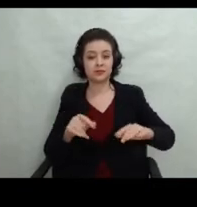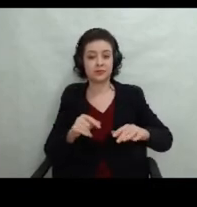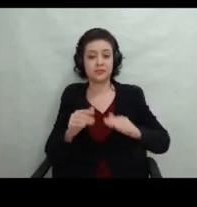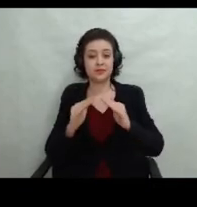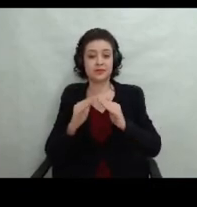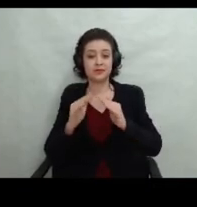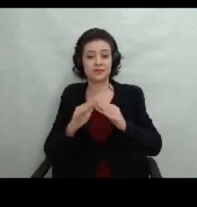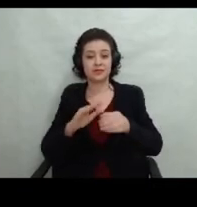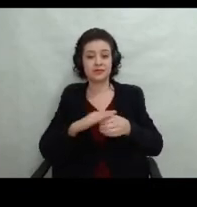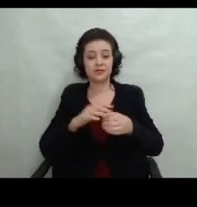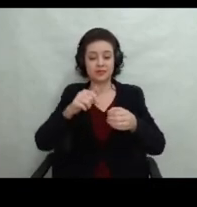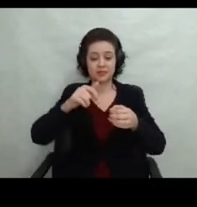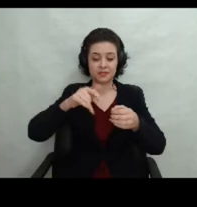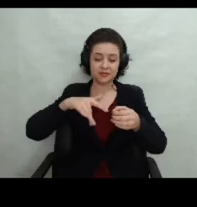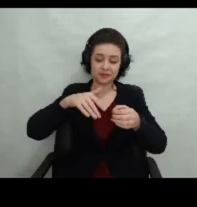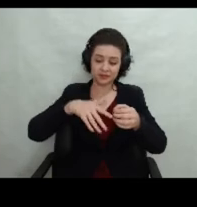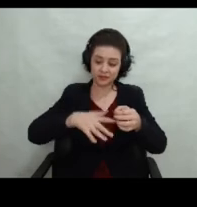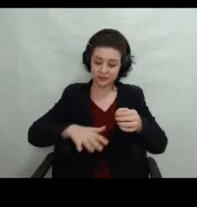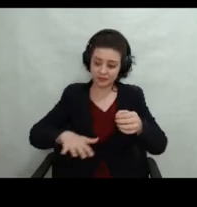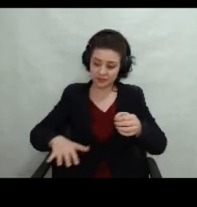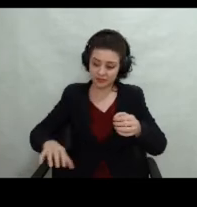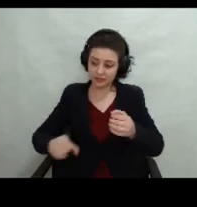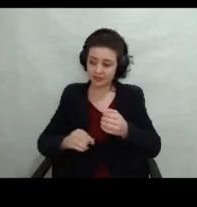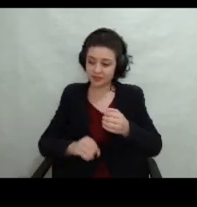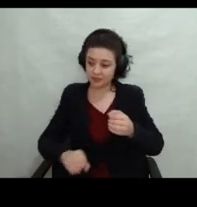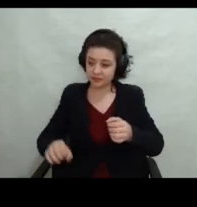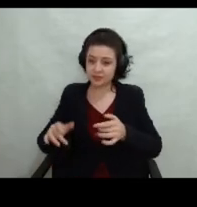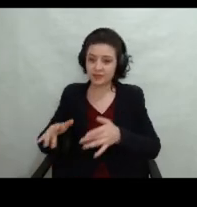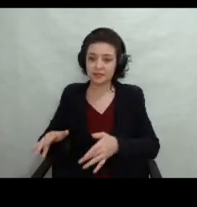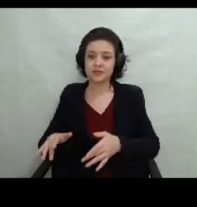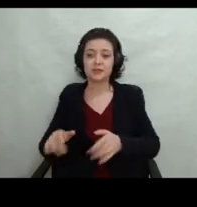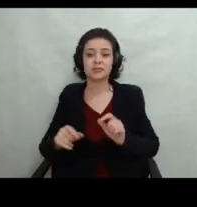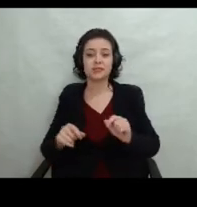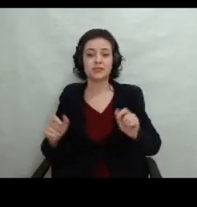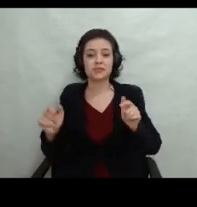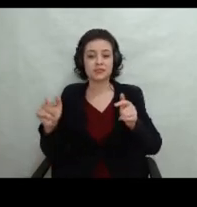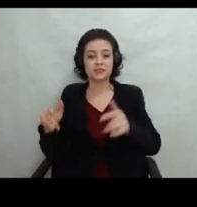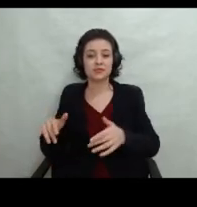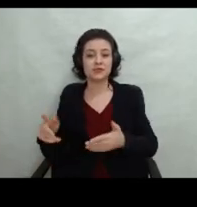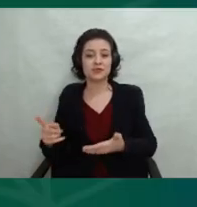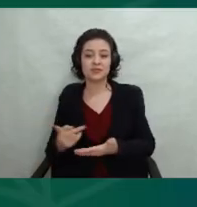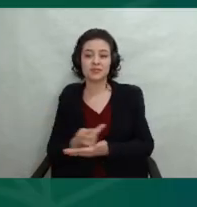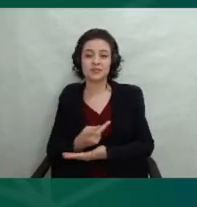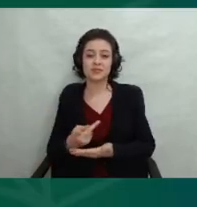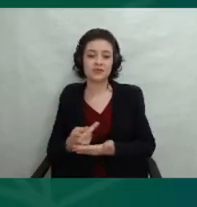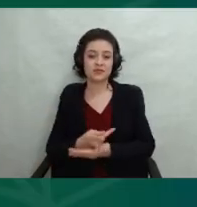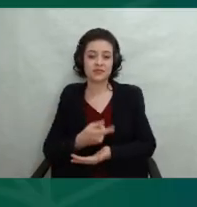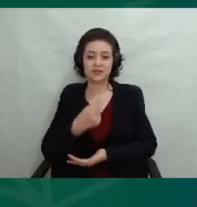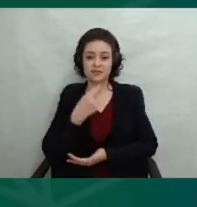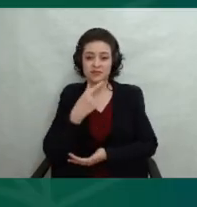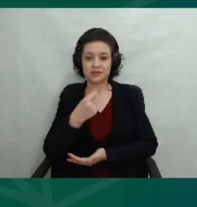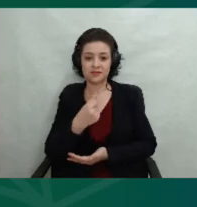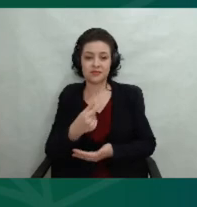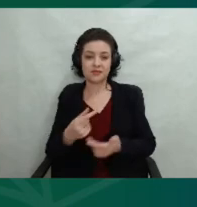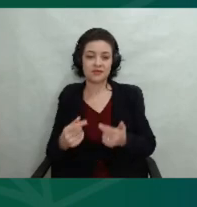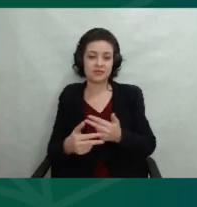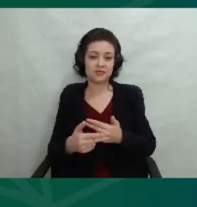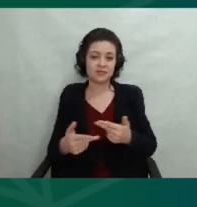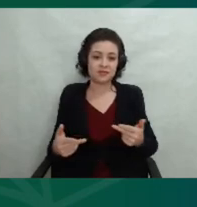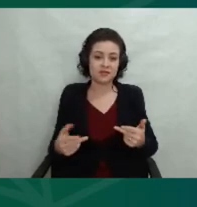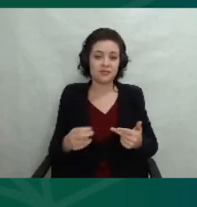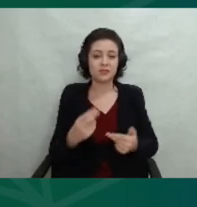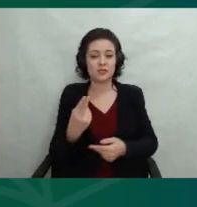gente, à esquerda é o descarte inadequado de fármacos ou fora de uso